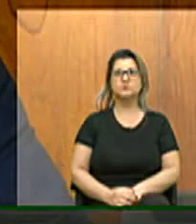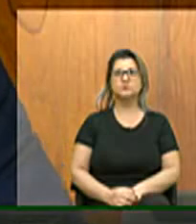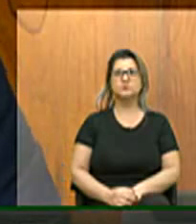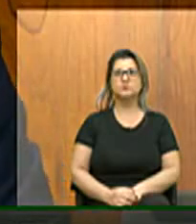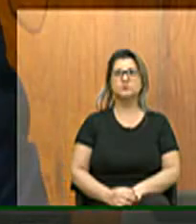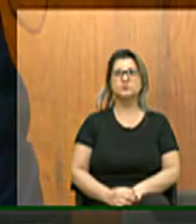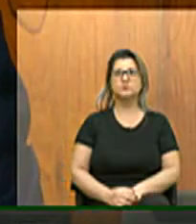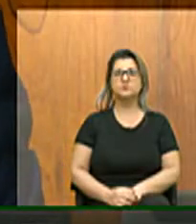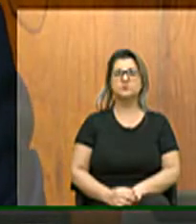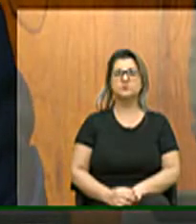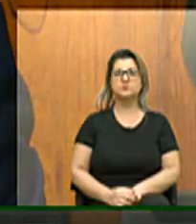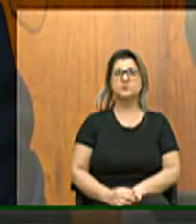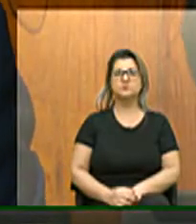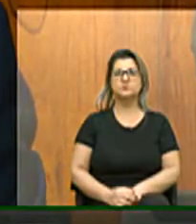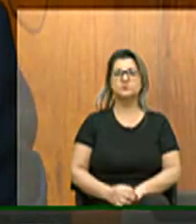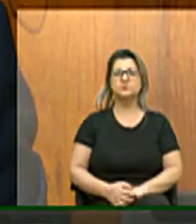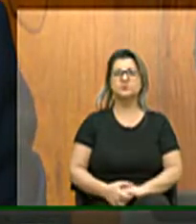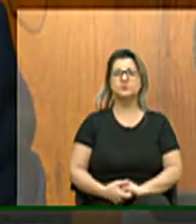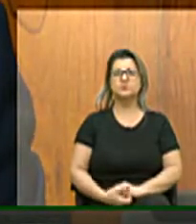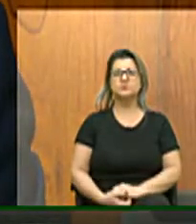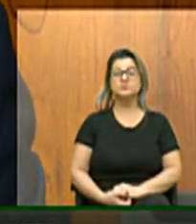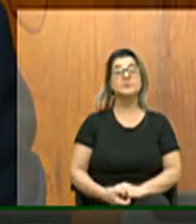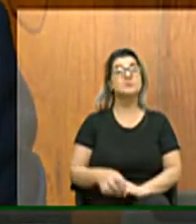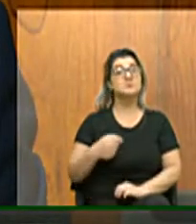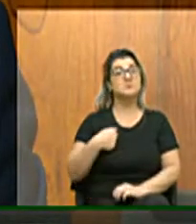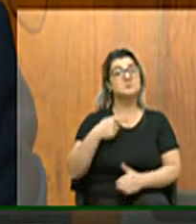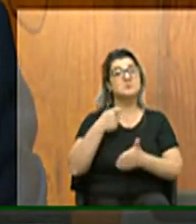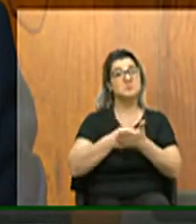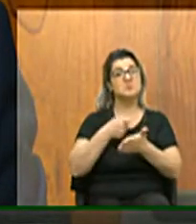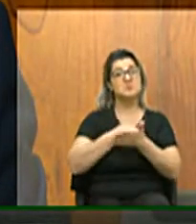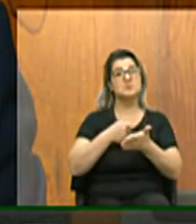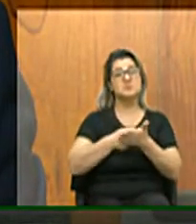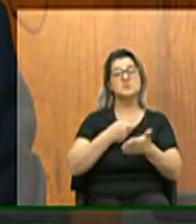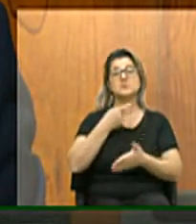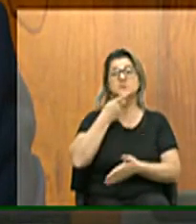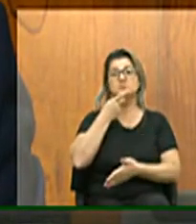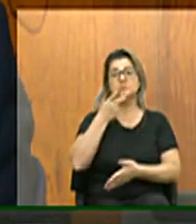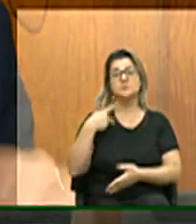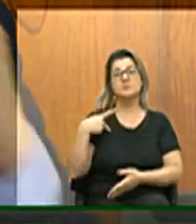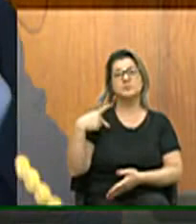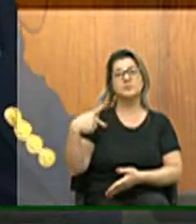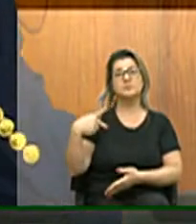Pode fazer a inversão aqui? Eu vou tentar falar, presidente.